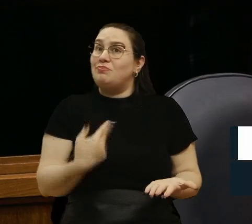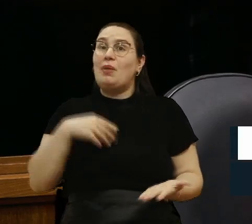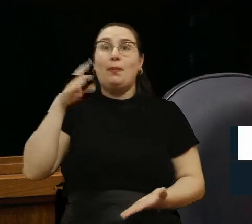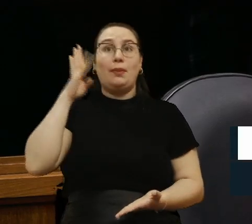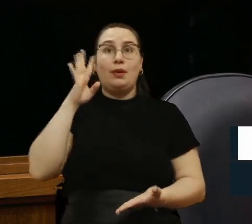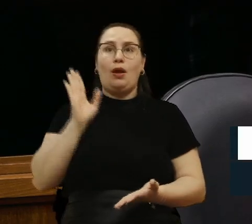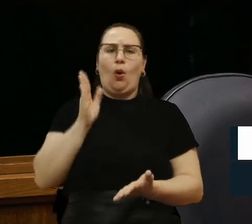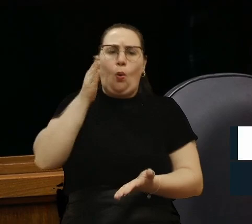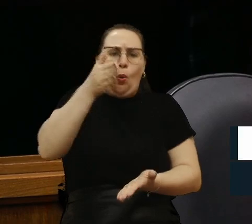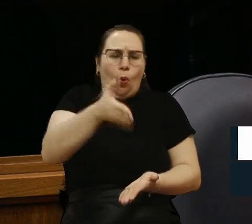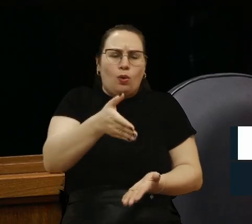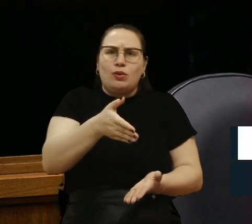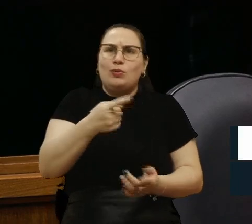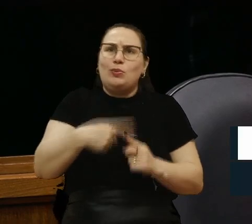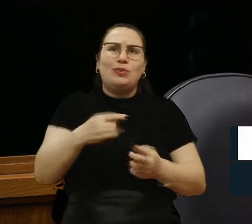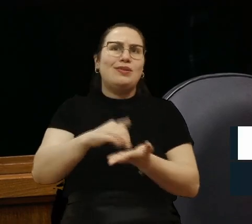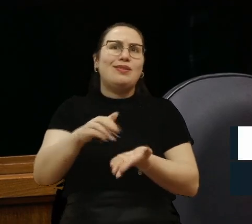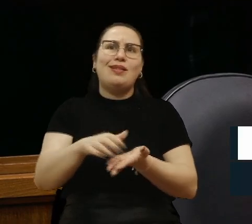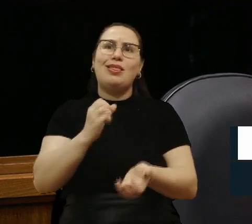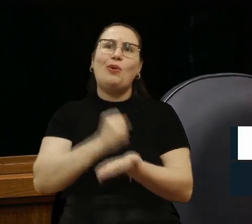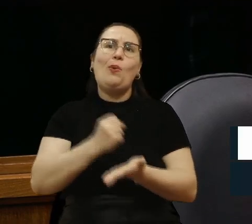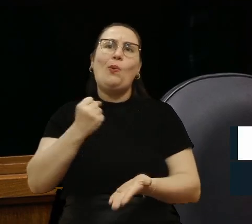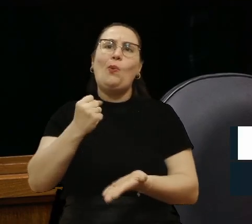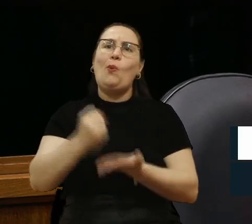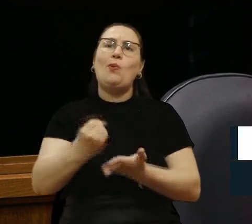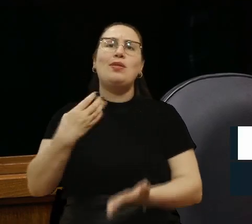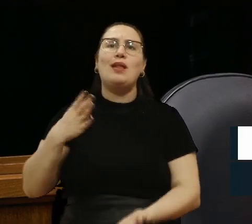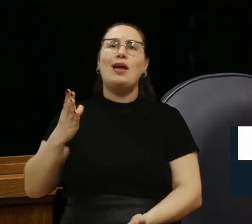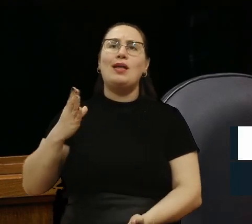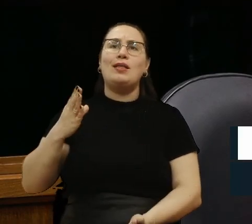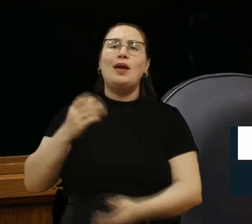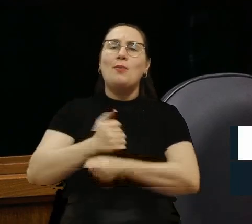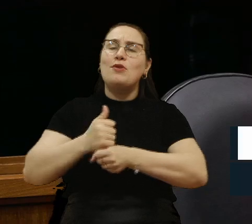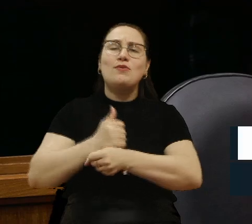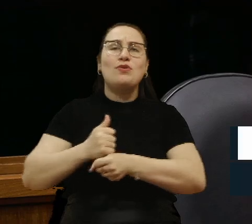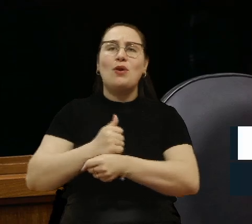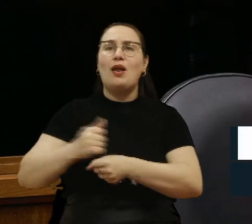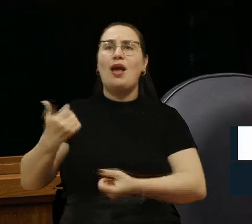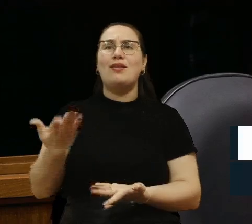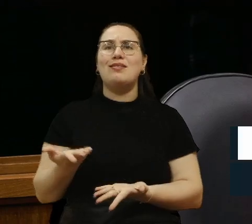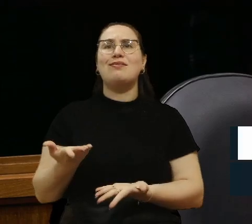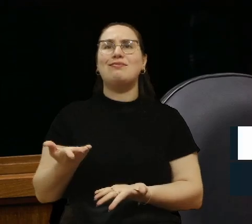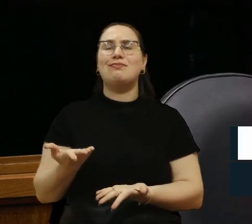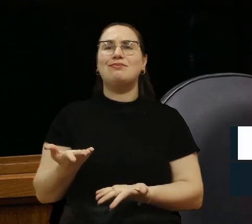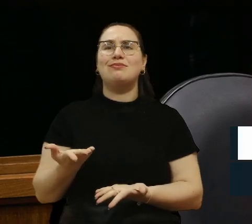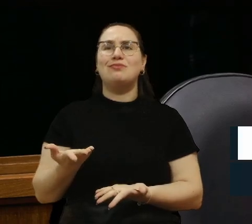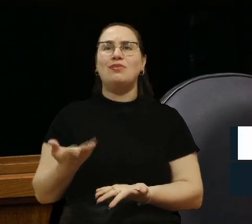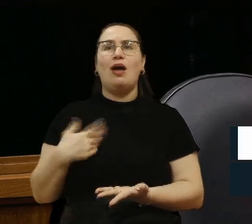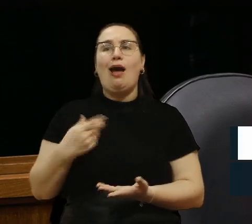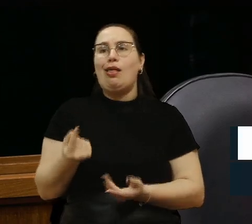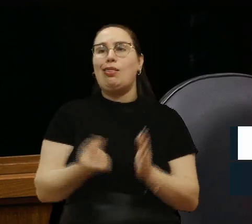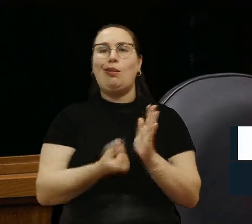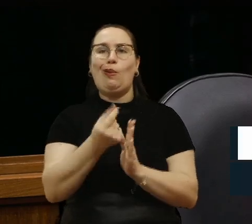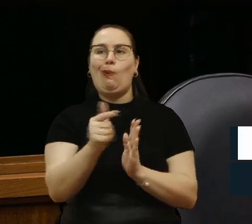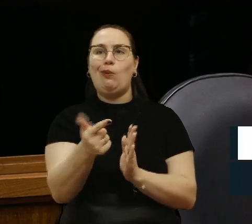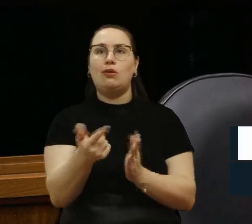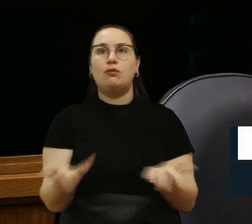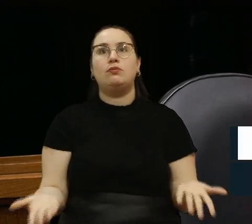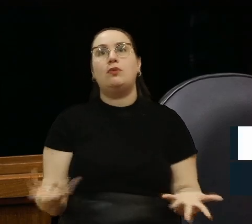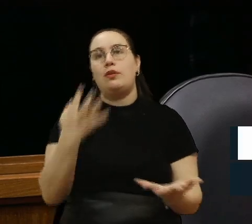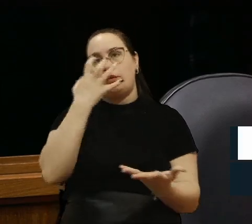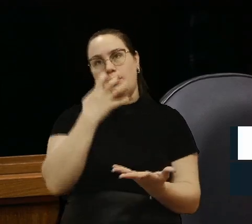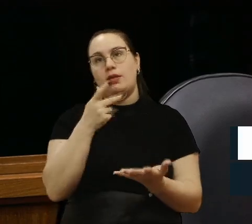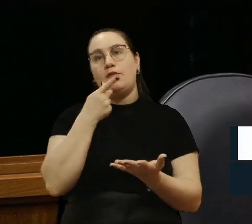numa UBS porque a Secretaria não contrata profissionais. E aí tu vai falar com o secretário, mas a gente não tem orçamento. Gente,